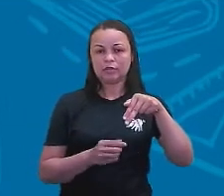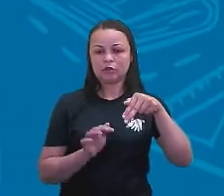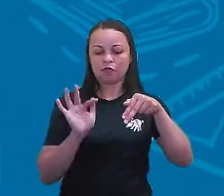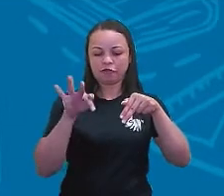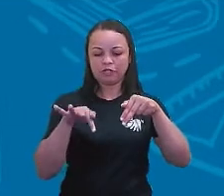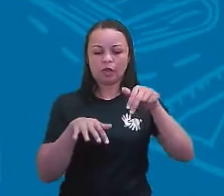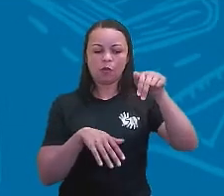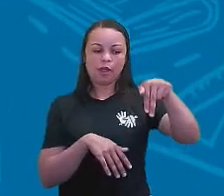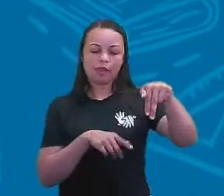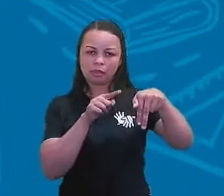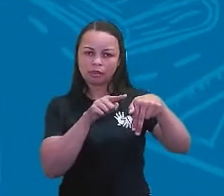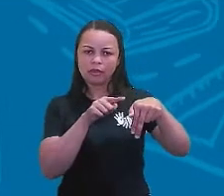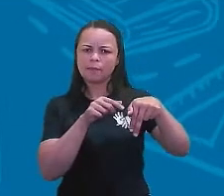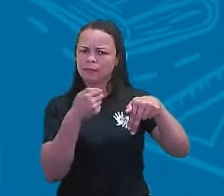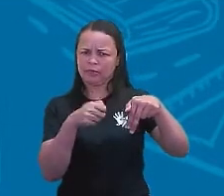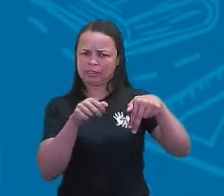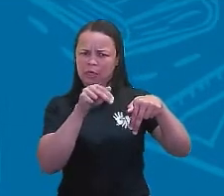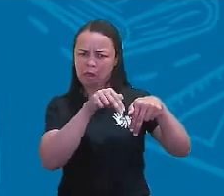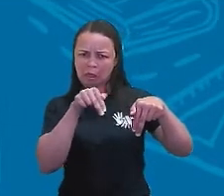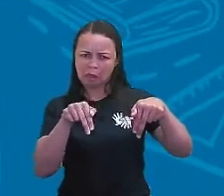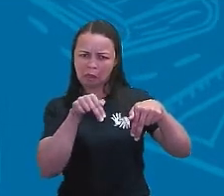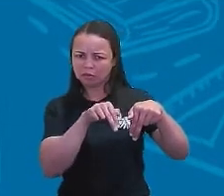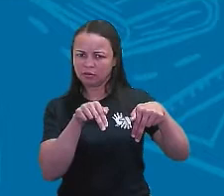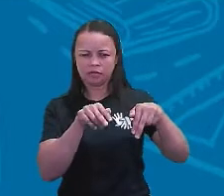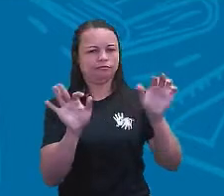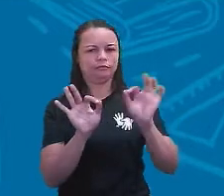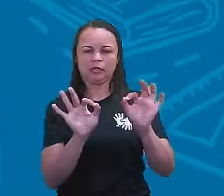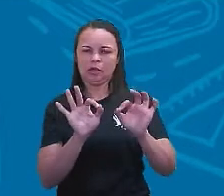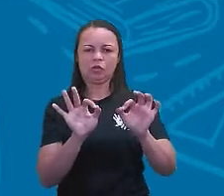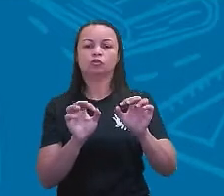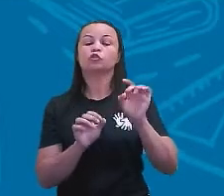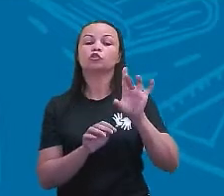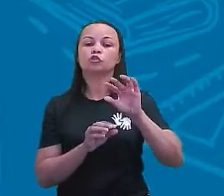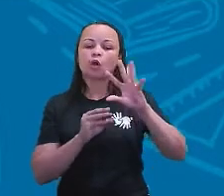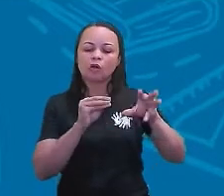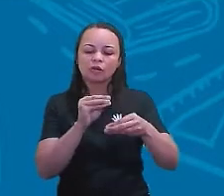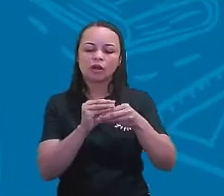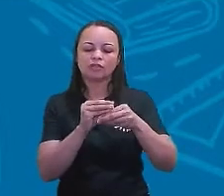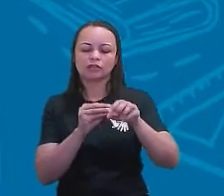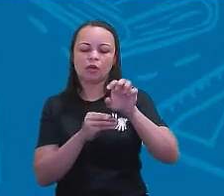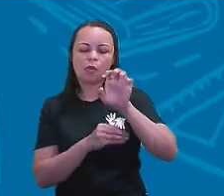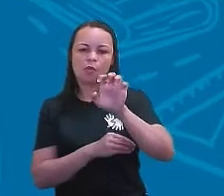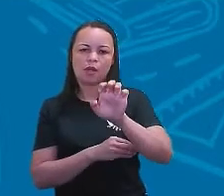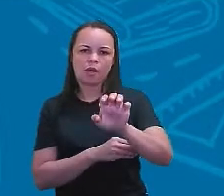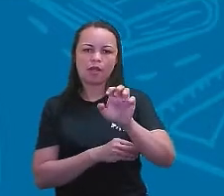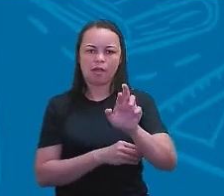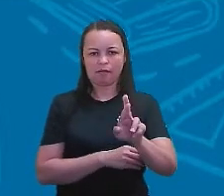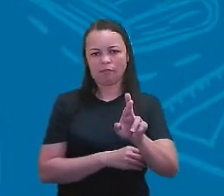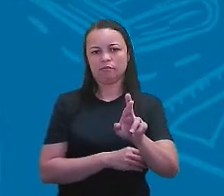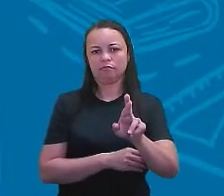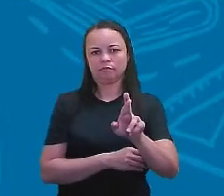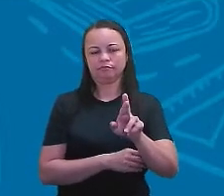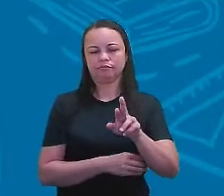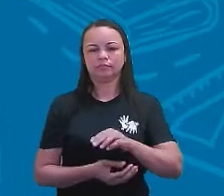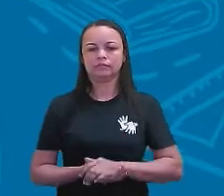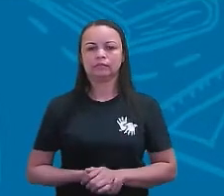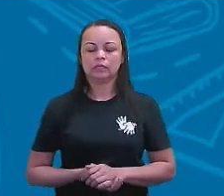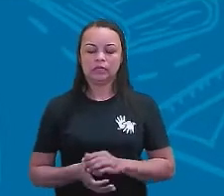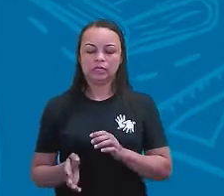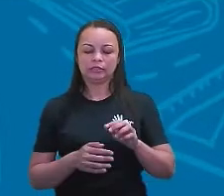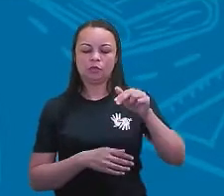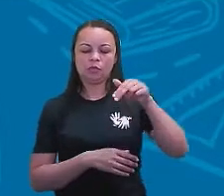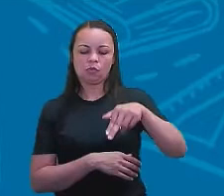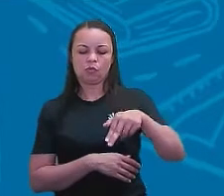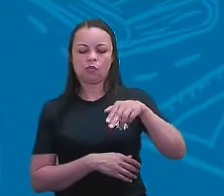a consoante. Não dobro a última letra, só acrescento o ER. Então, newer